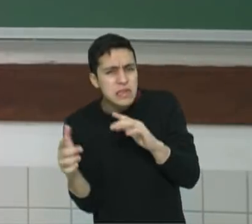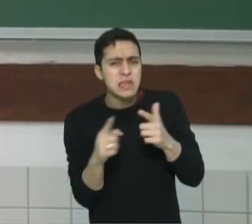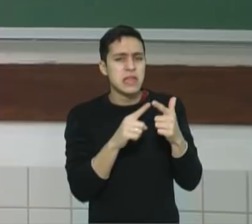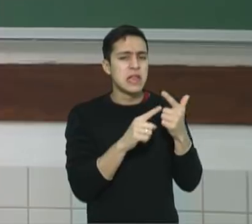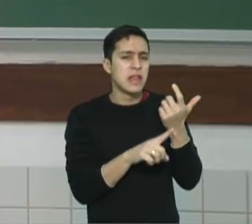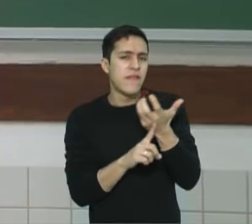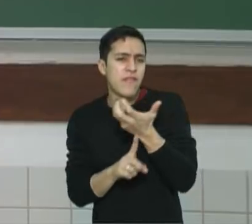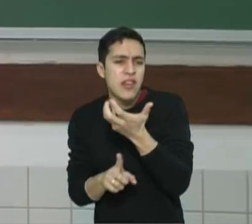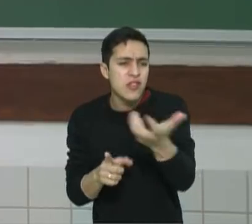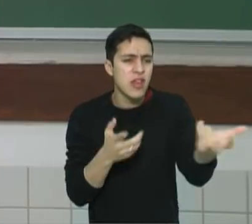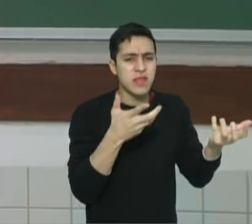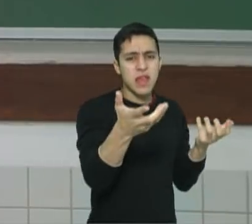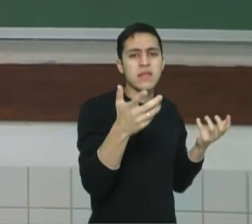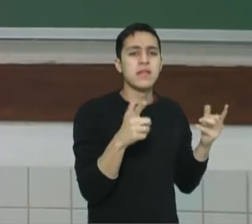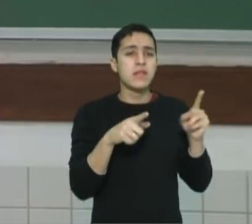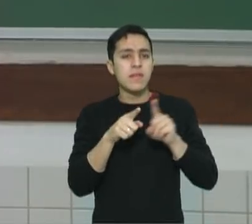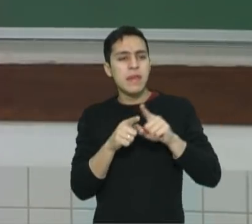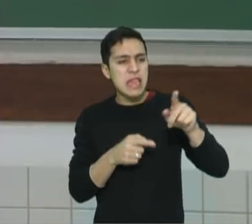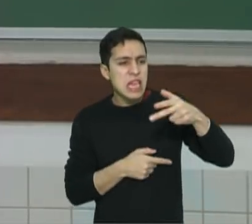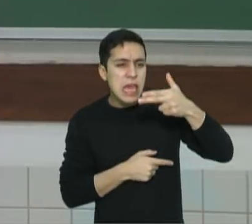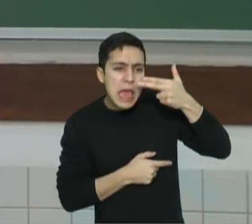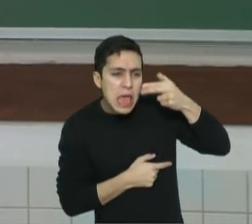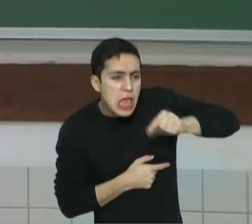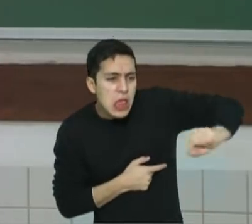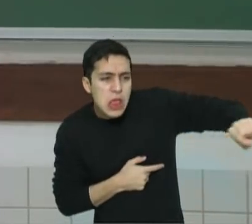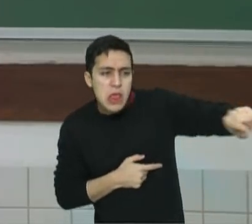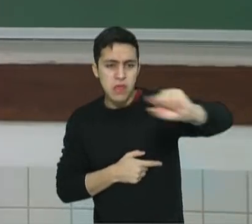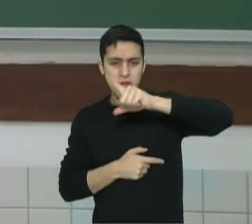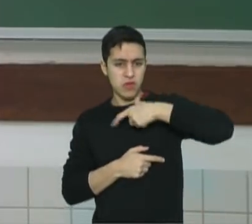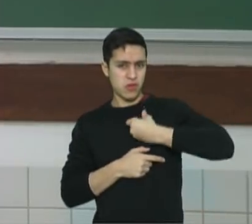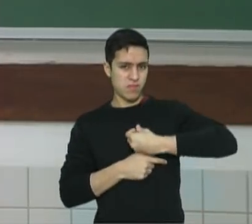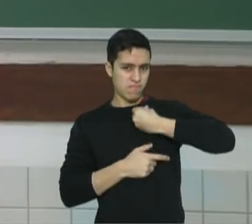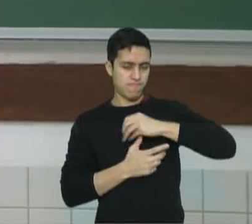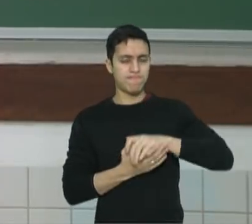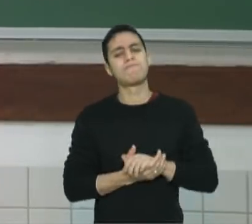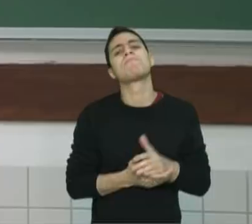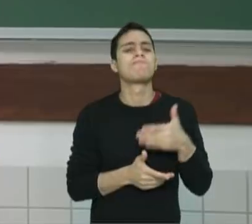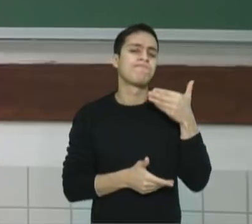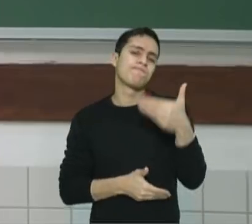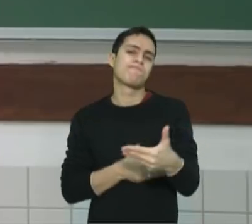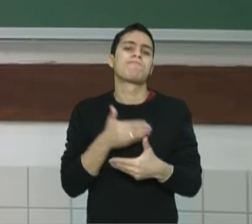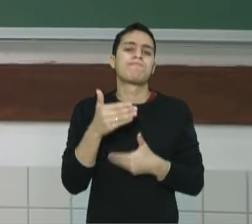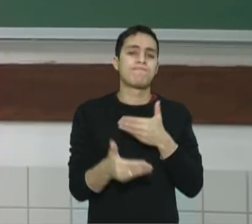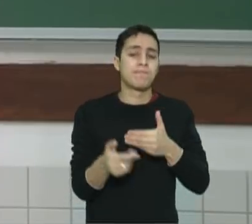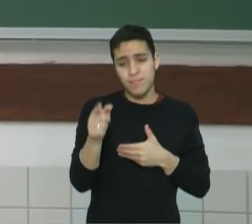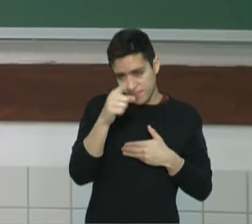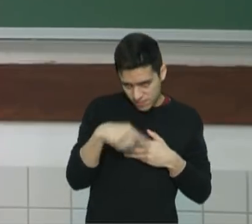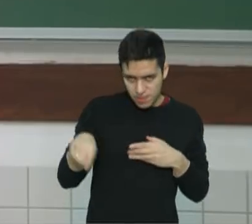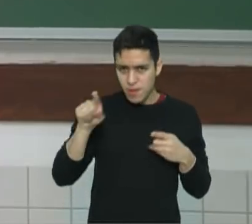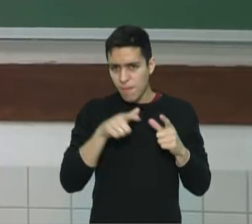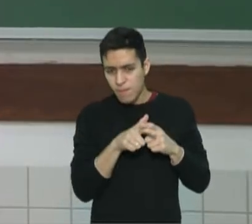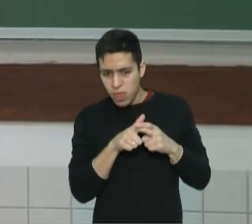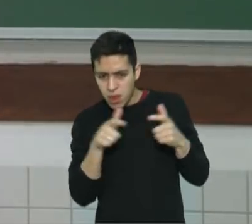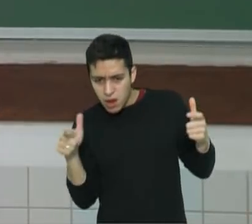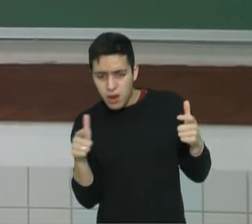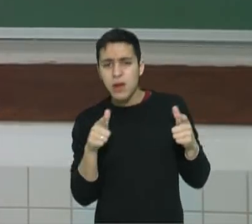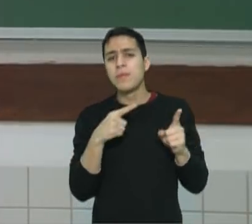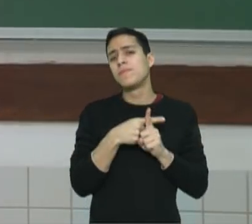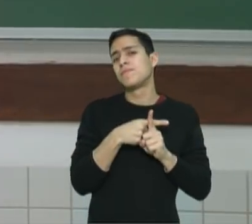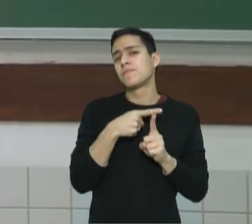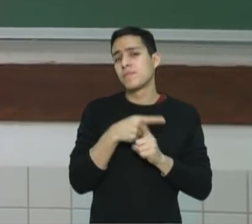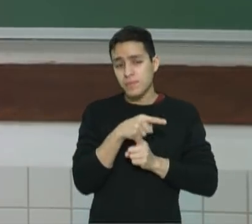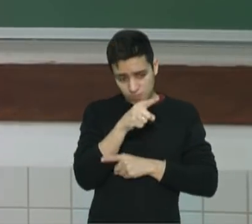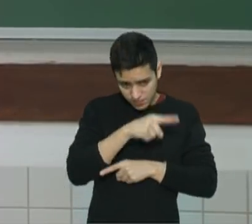nações nativas, mas isso vai se estruturando. No decorrer disso, eles vão crescendo no sentido